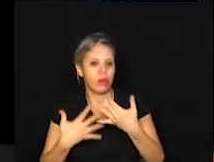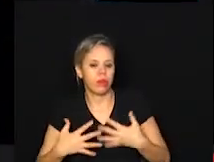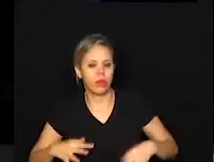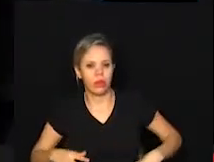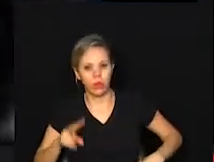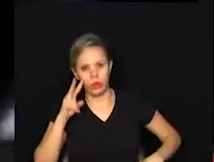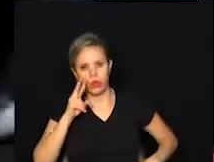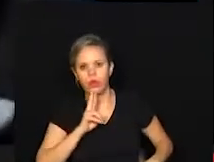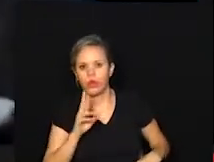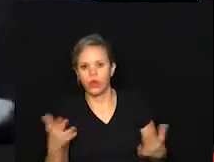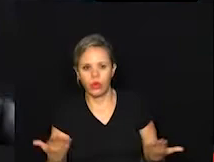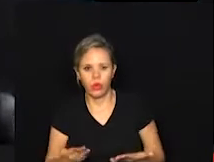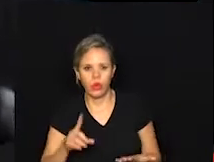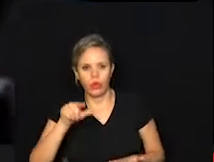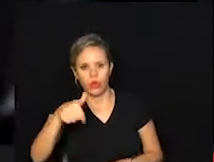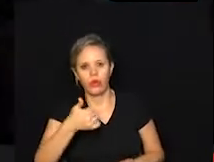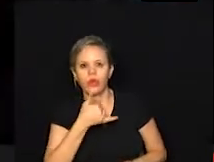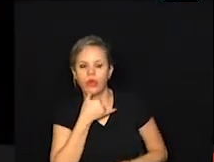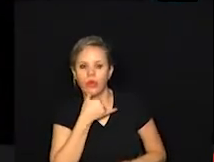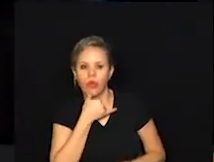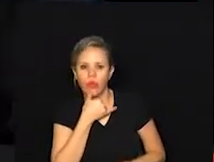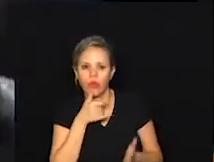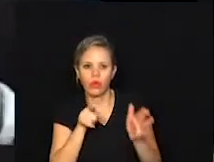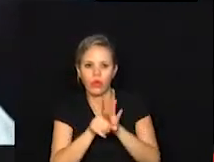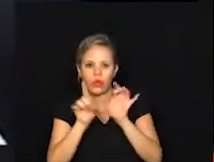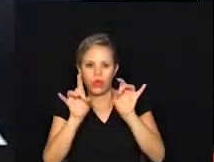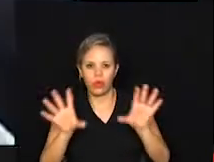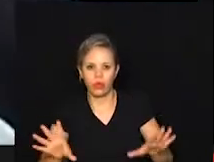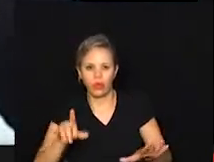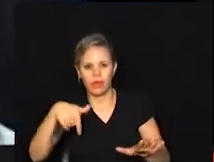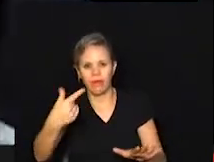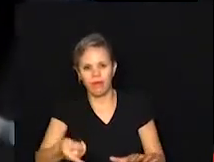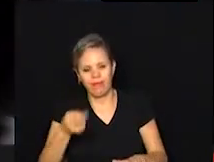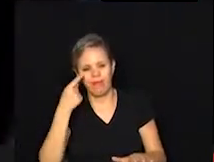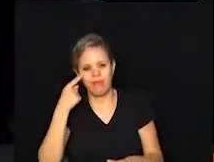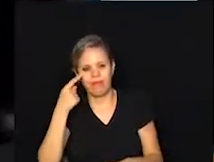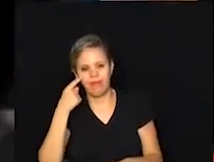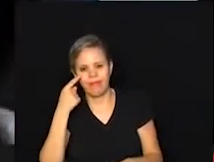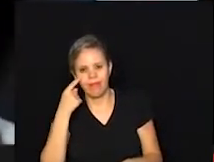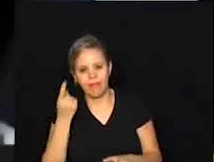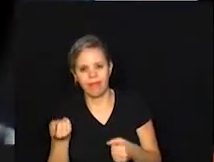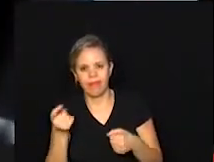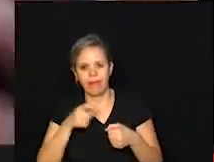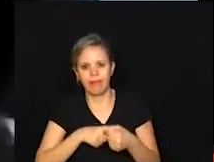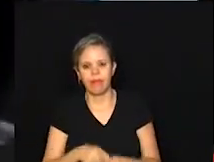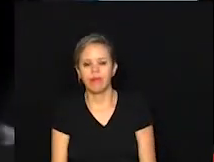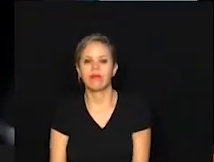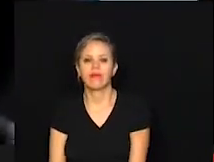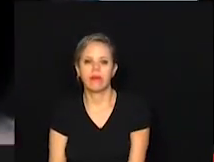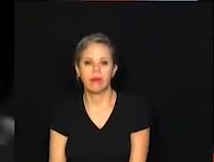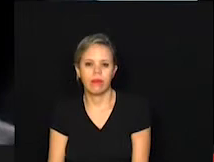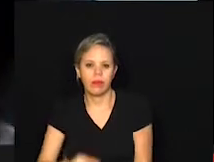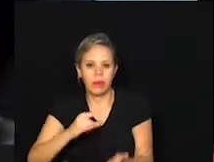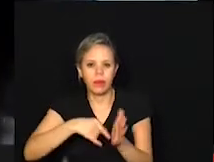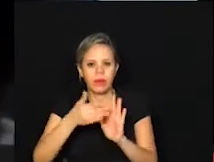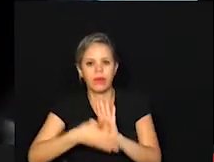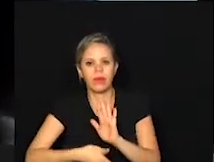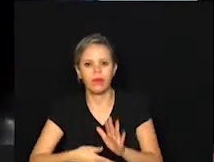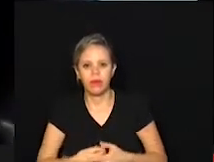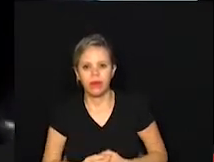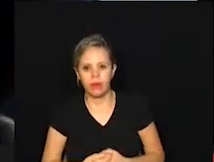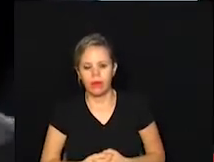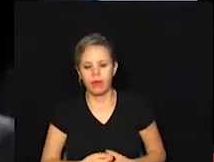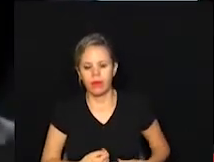a resposta agora, eu lamento, eu vou deixar a pergunta, mas depois eu volto, né, está tudo documentado, e aí